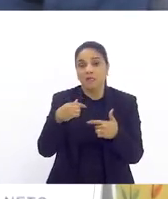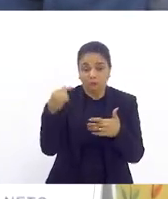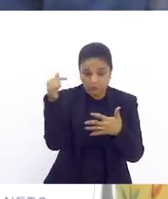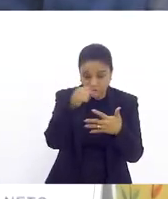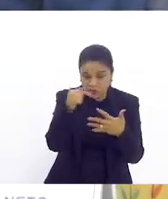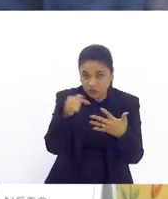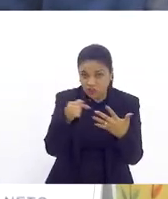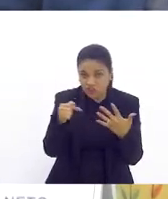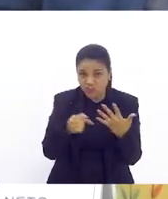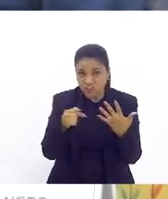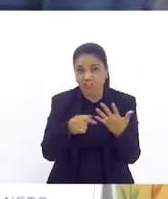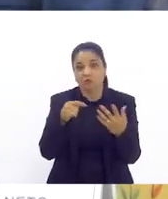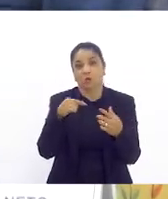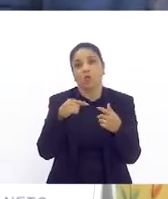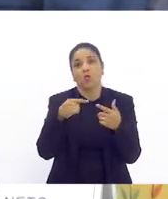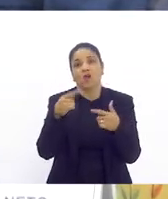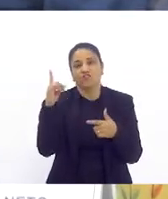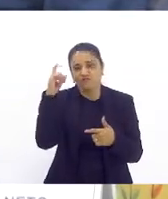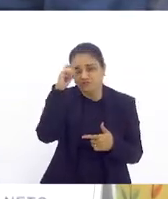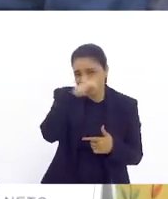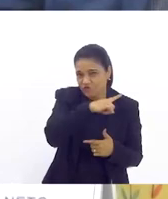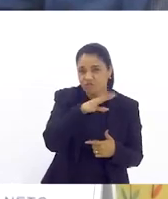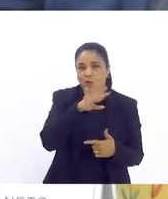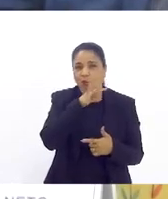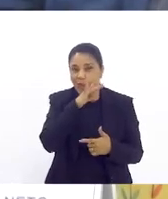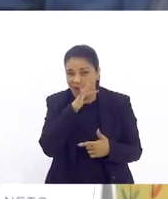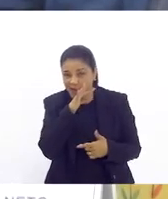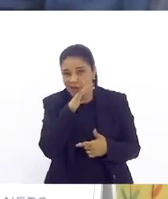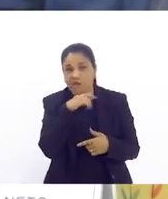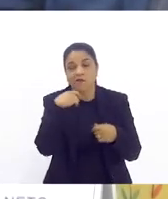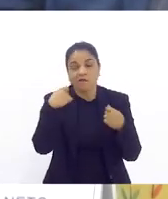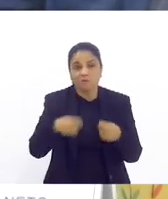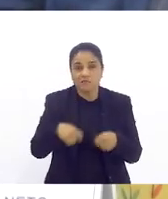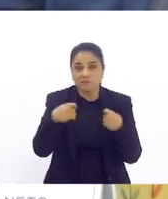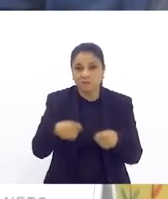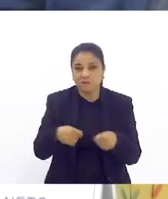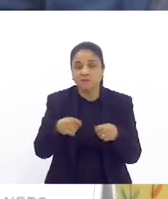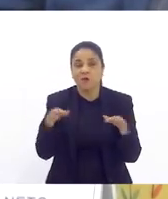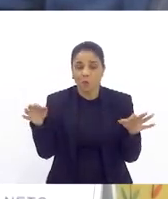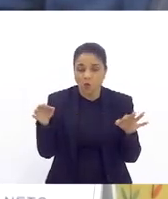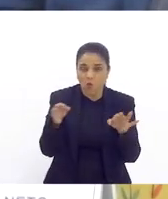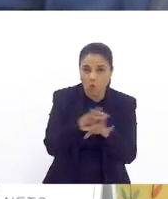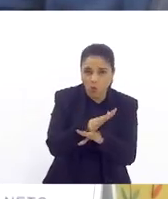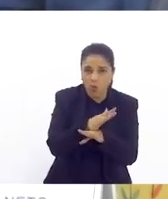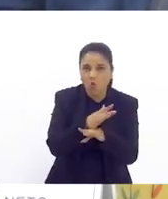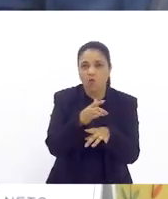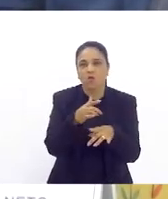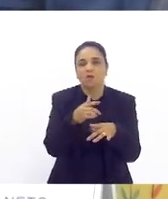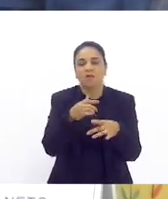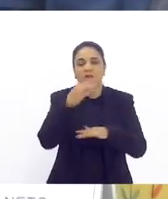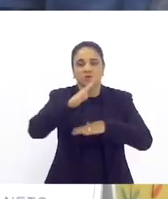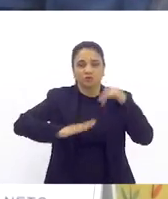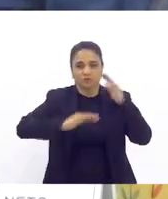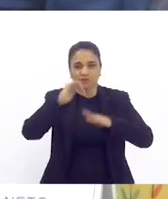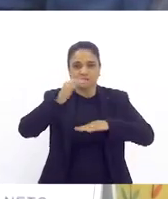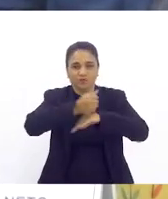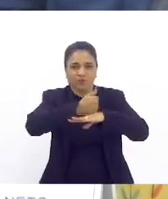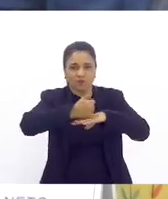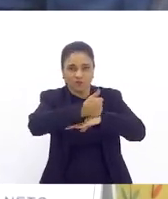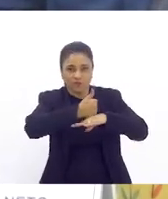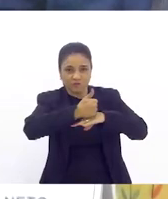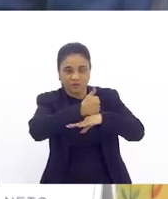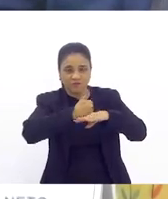entender porque que a gente tem dificuldade da permanência caminhando para conclusão das profissionais e dois profissionais